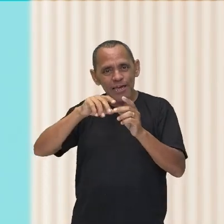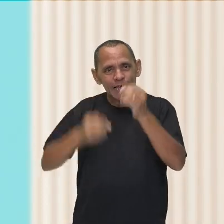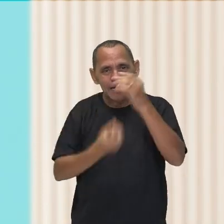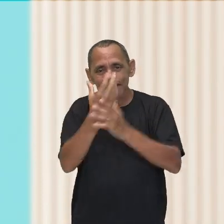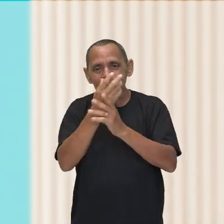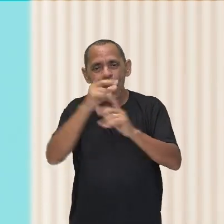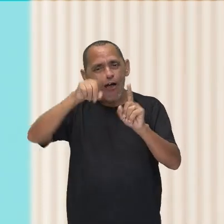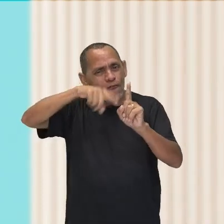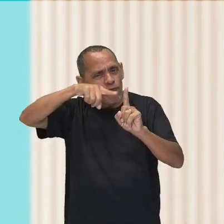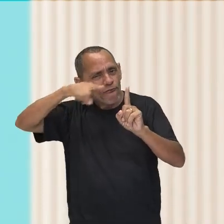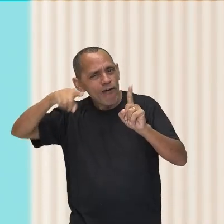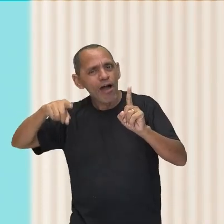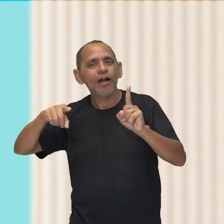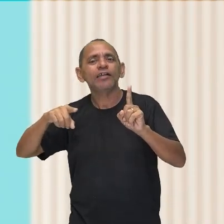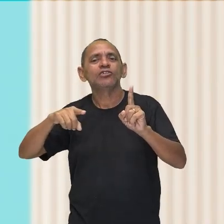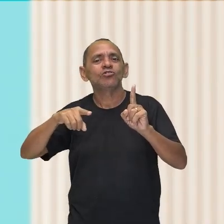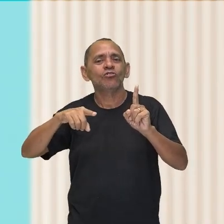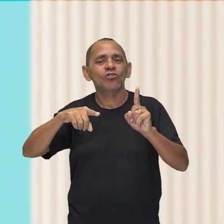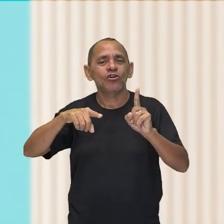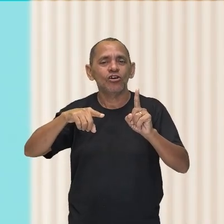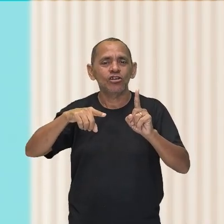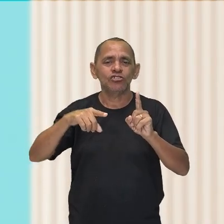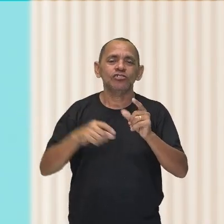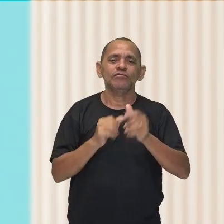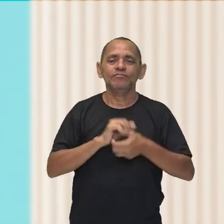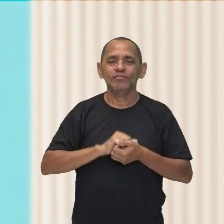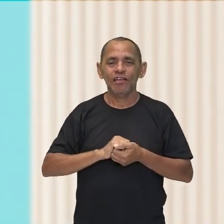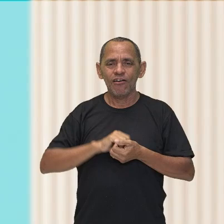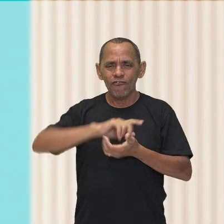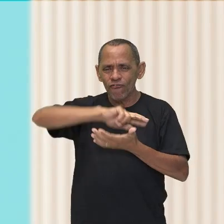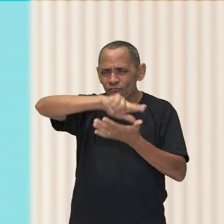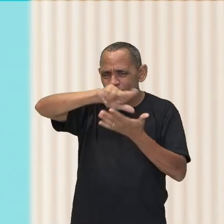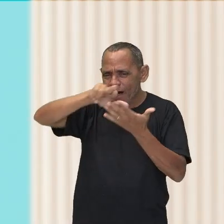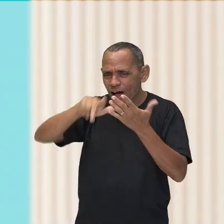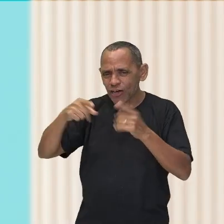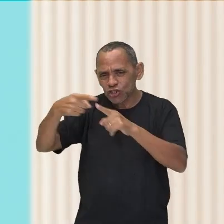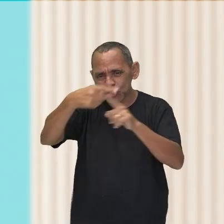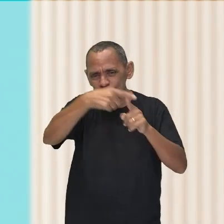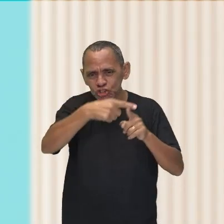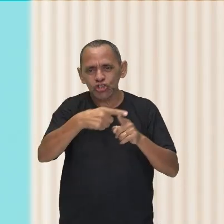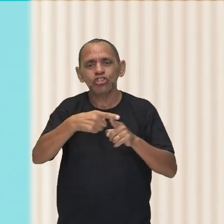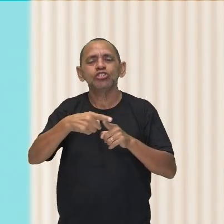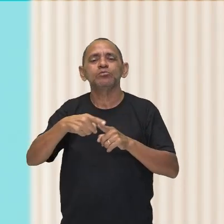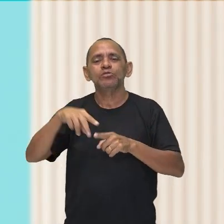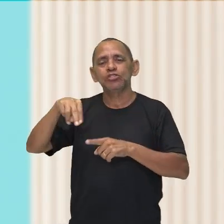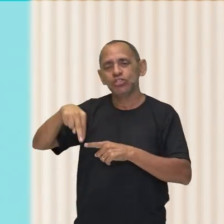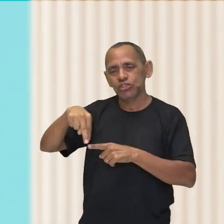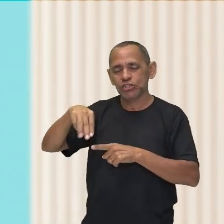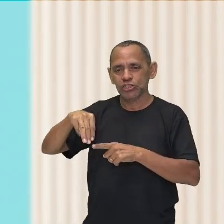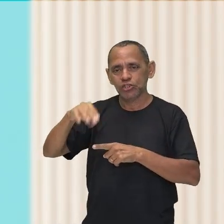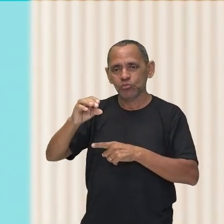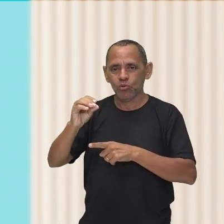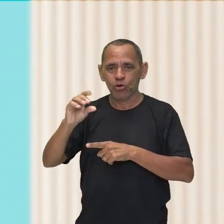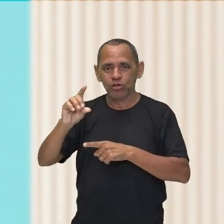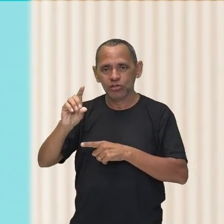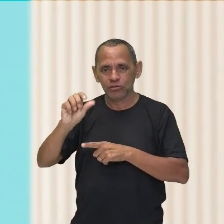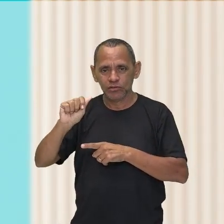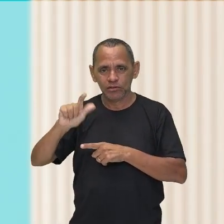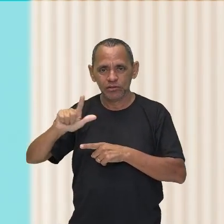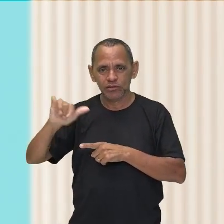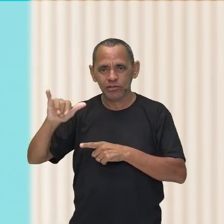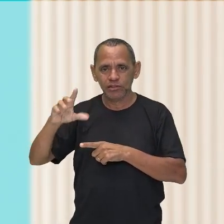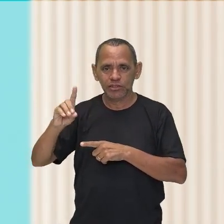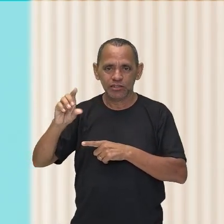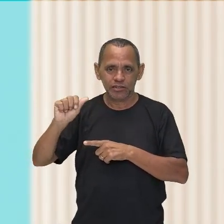já vai estar chutando a bola em direção à cesta, né? Então não tem limites do futebol brasileiro. E